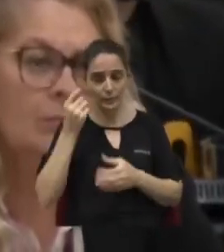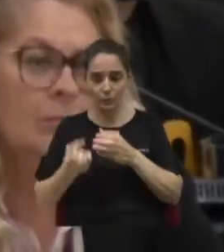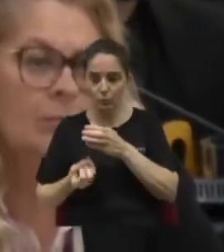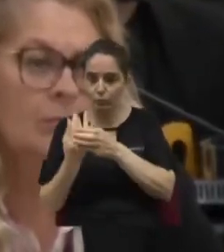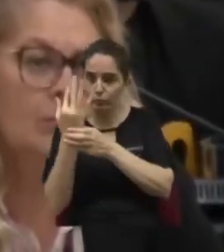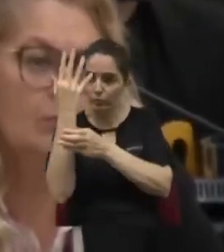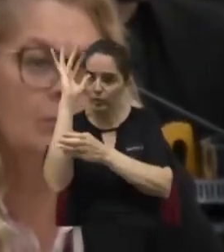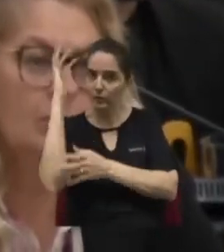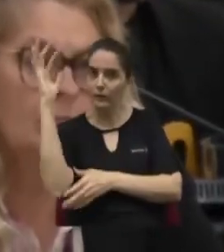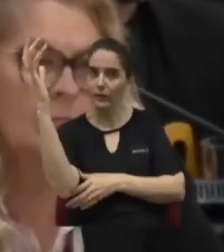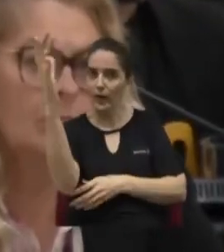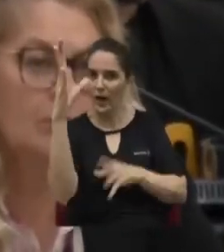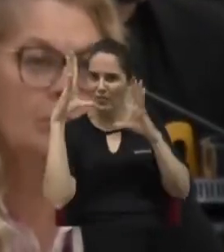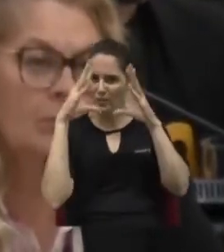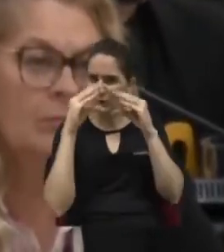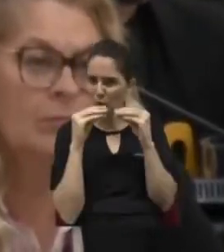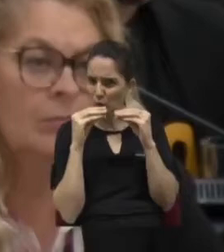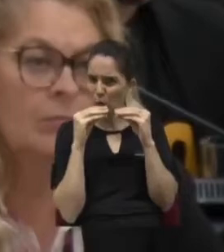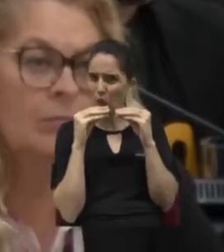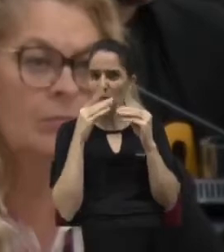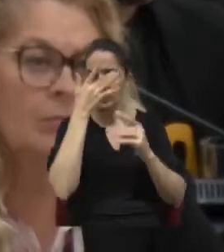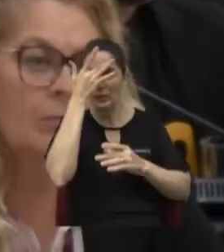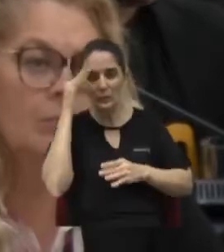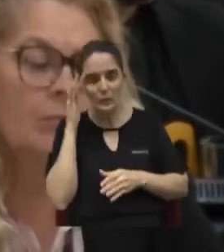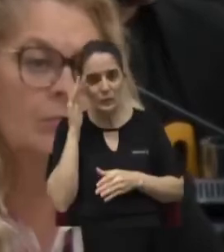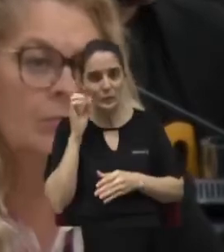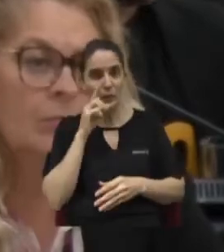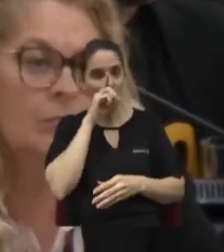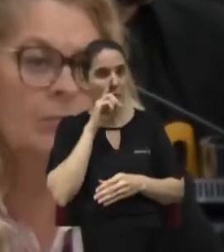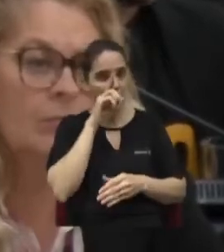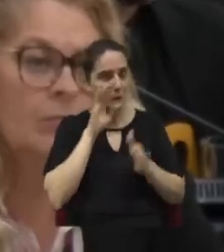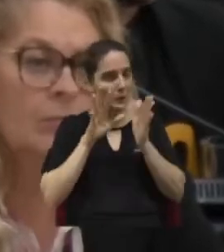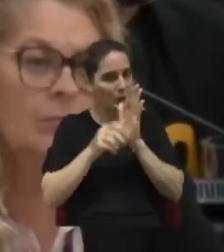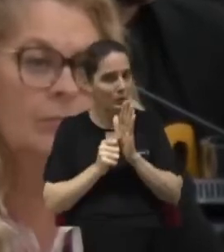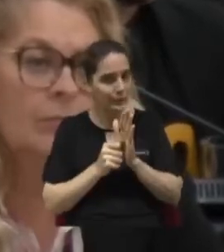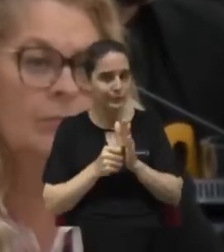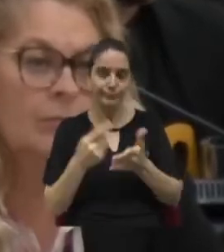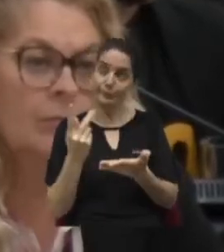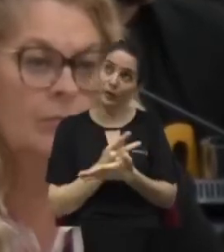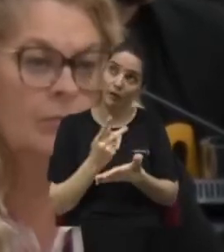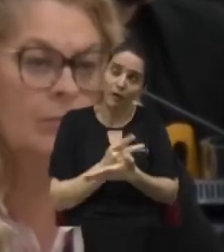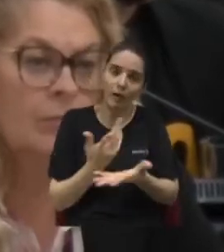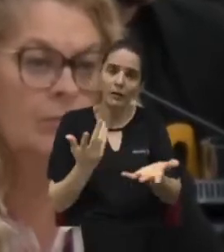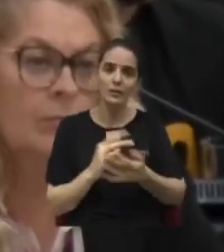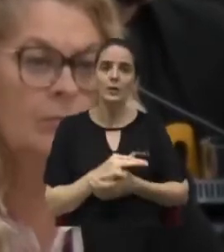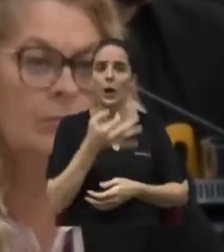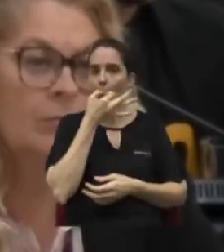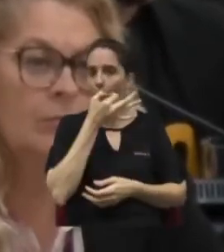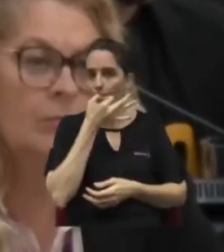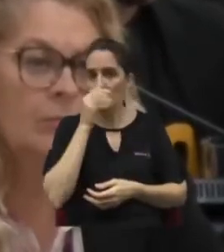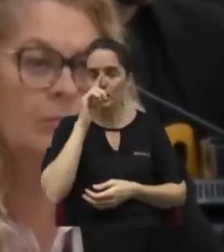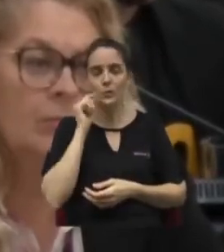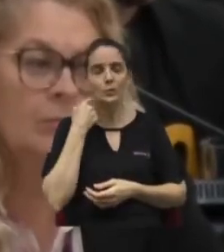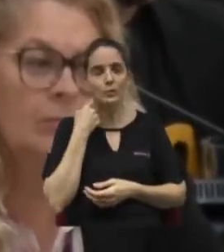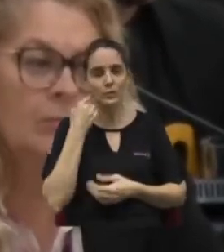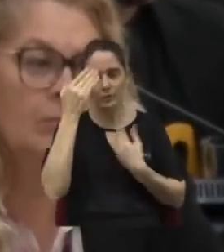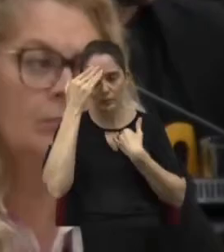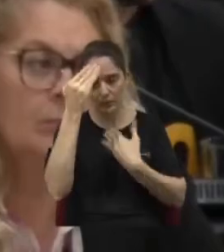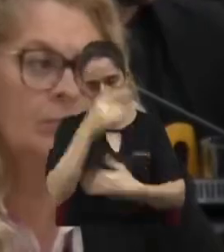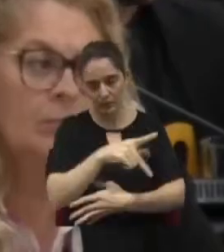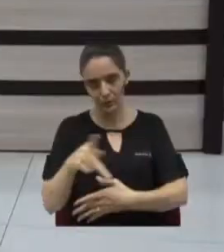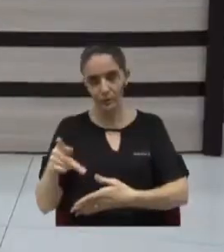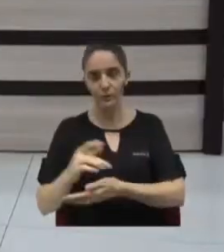que fique escuro e as pessoas corram risco, na minha concepção, é errado. Fica aí a minha fala, senhor presidente. Muito